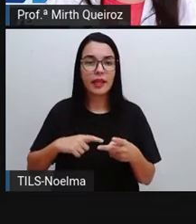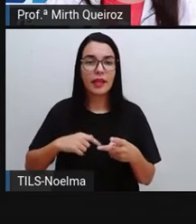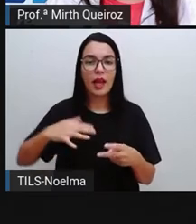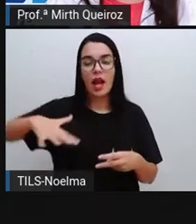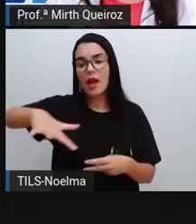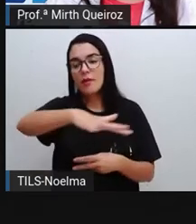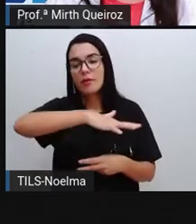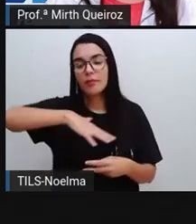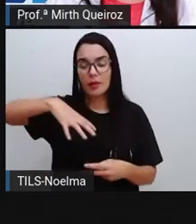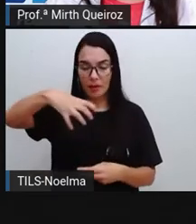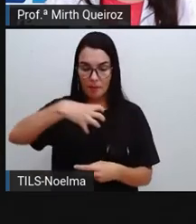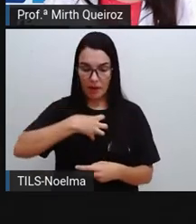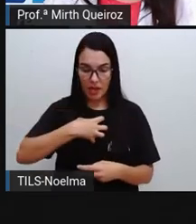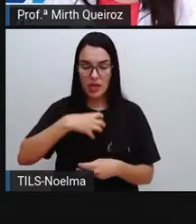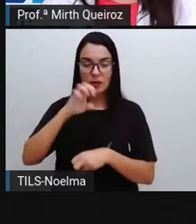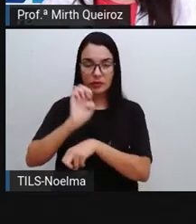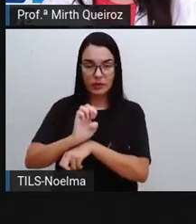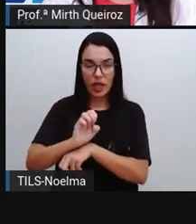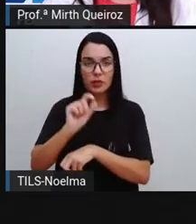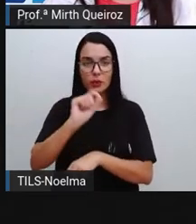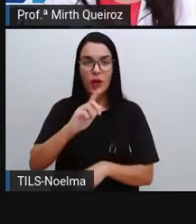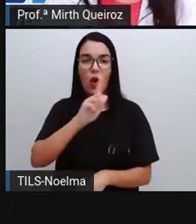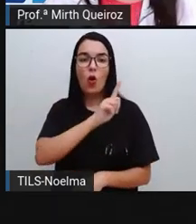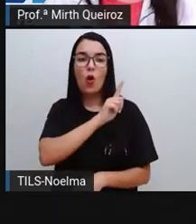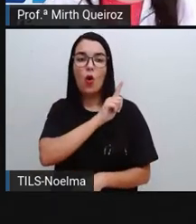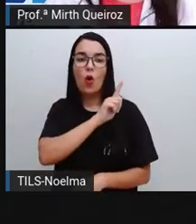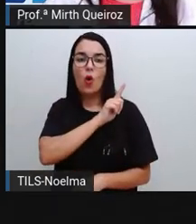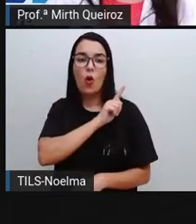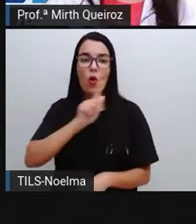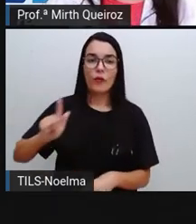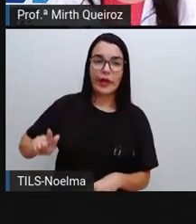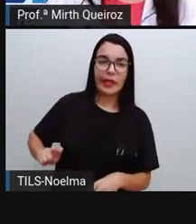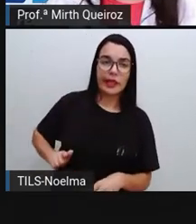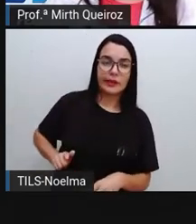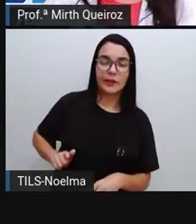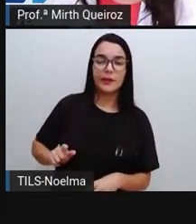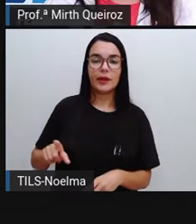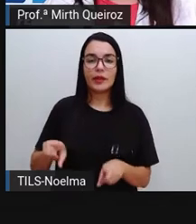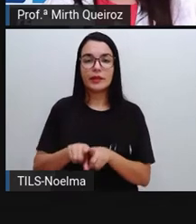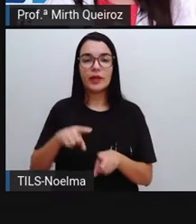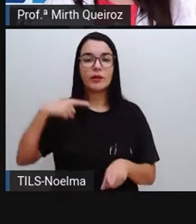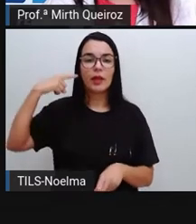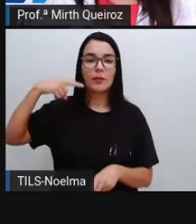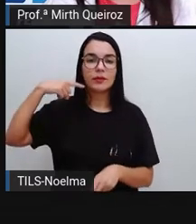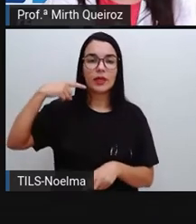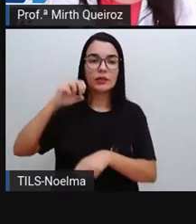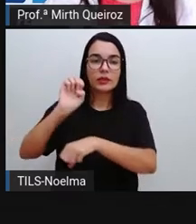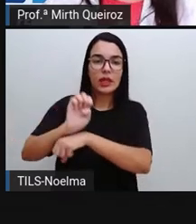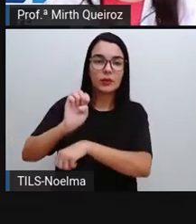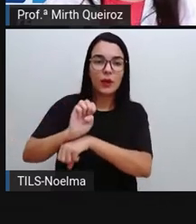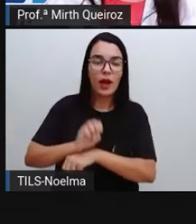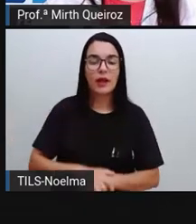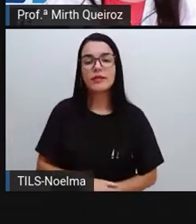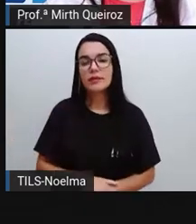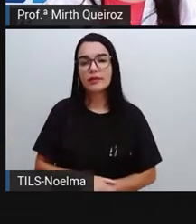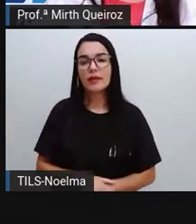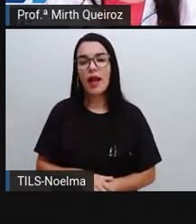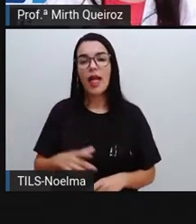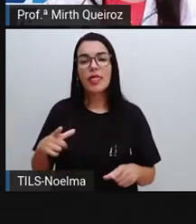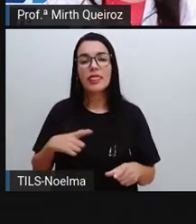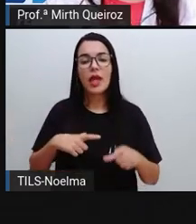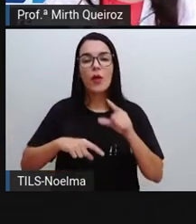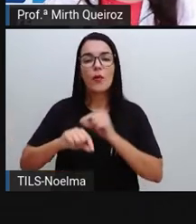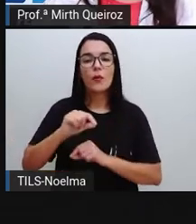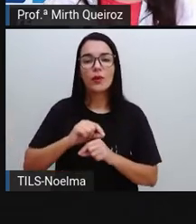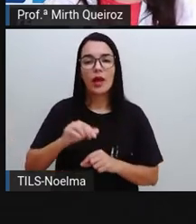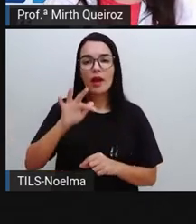de Bahia, o nosso governador, nós temos os deputados estaduais. Aí nós temos, em